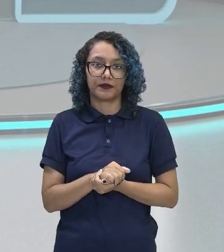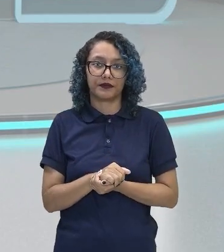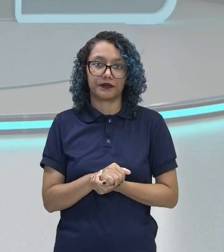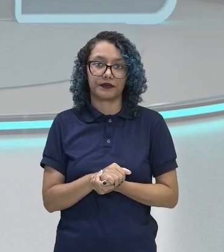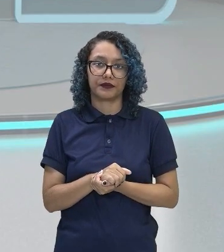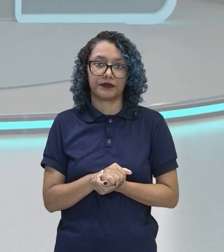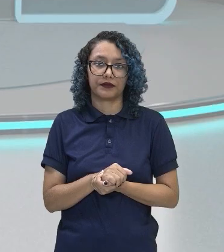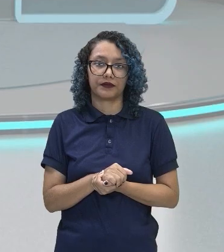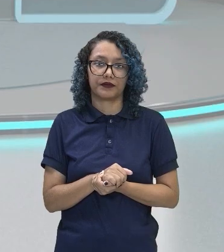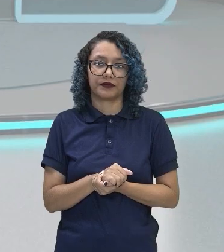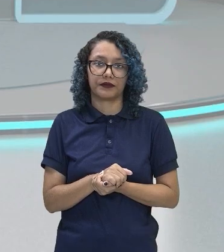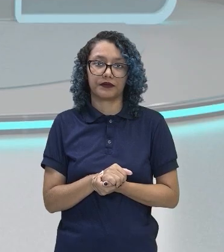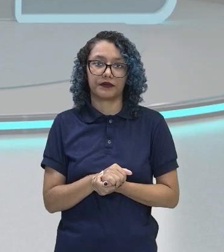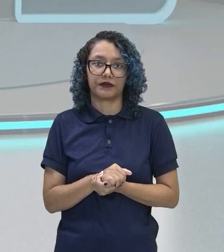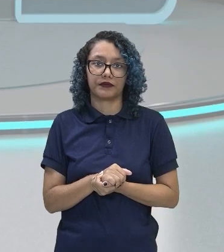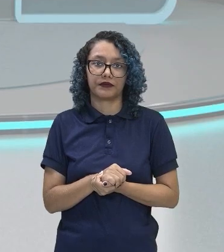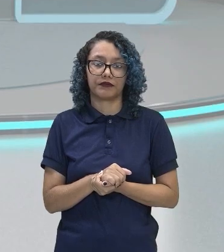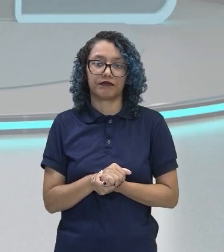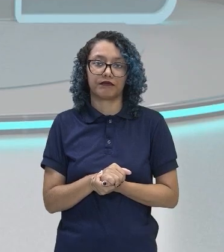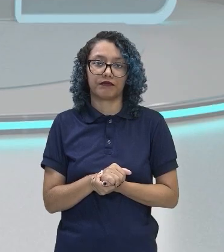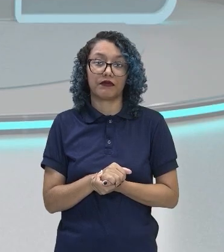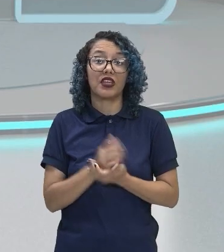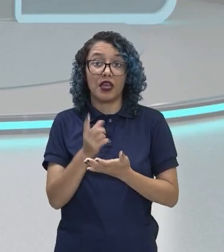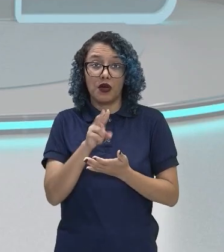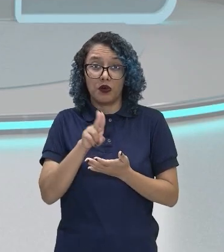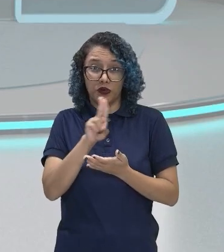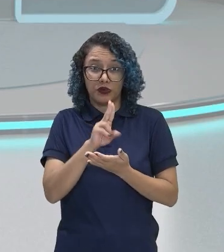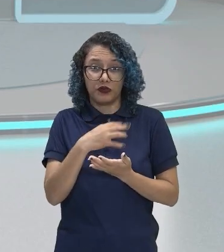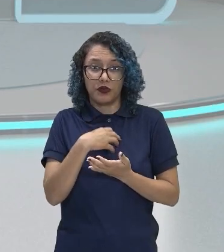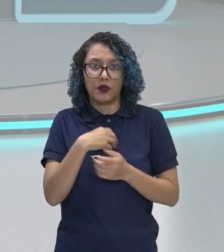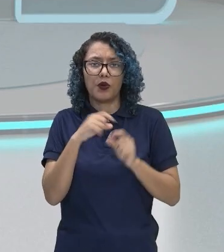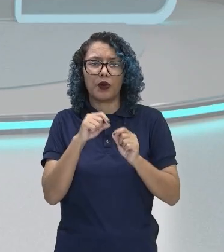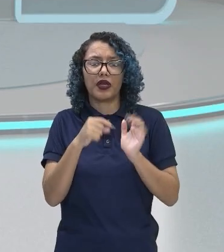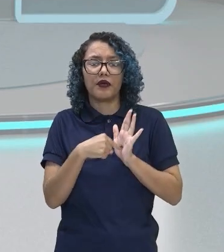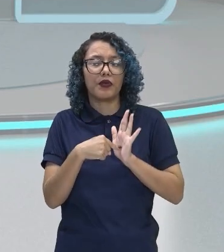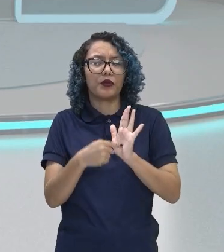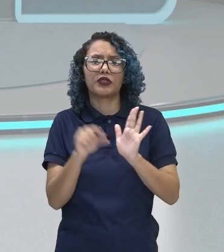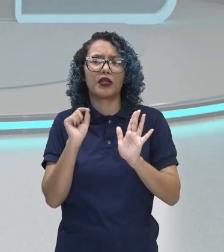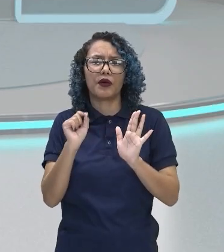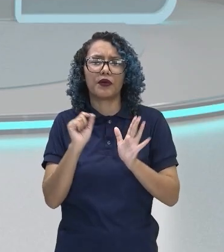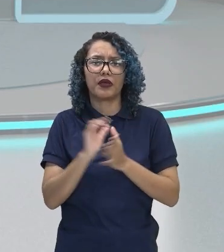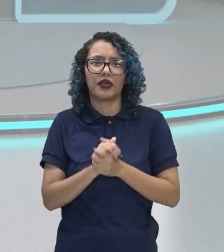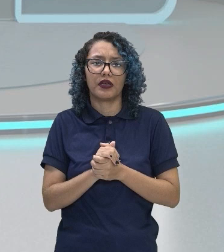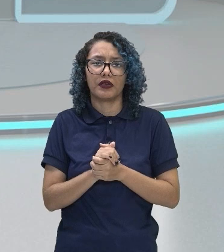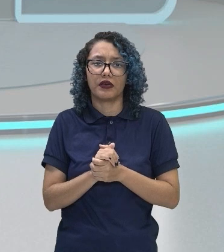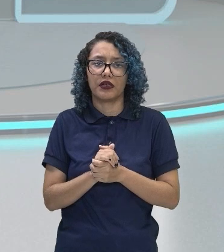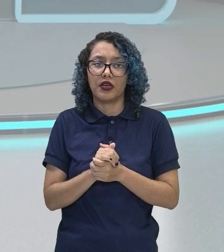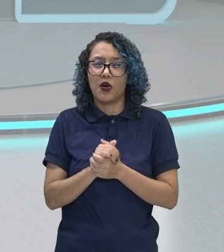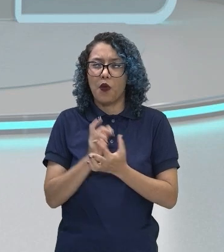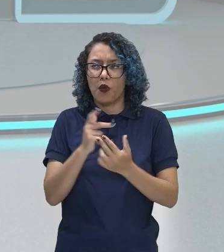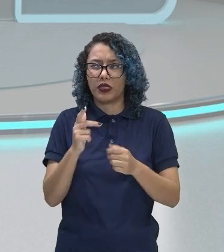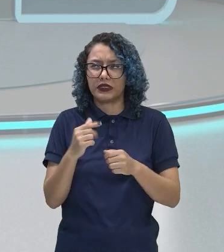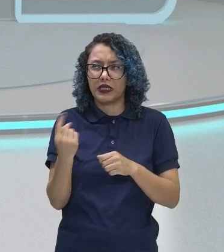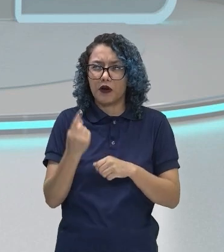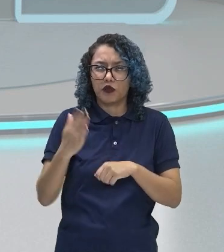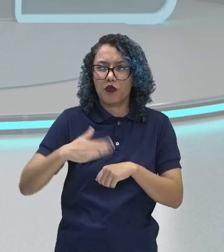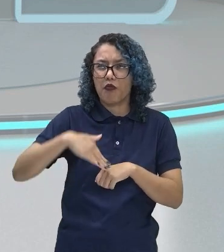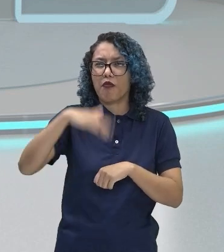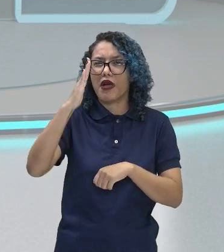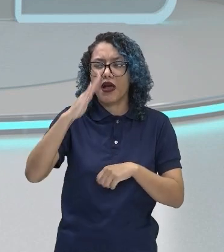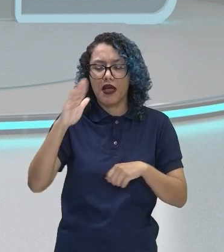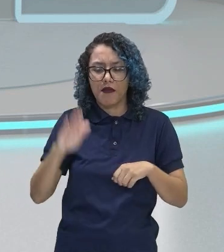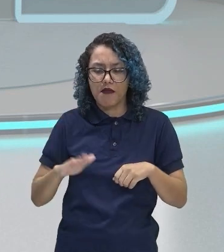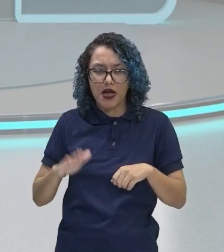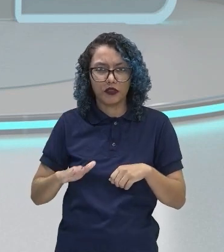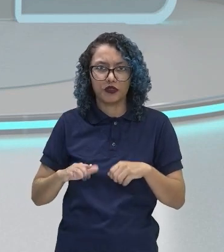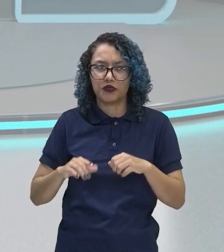sua forma na qual indica que não existe nada mais alto, mais baixo, é sempre no limite, sempre ao